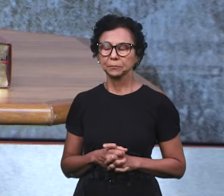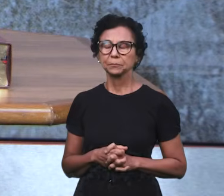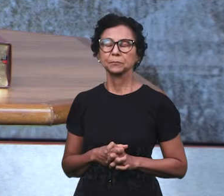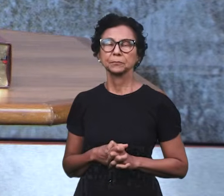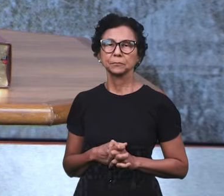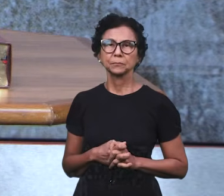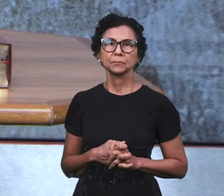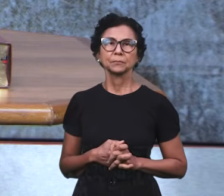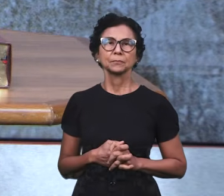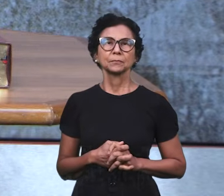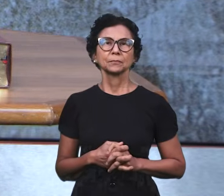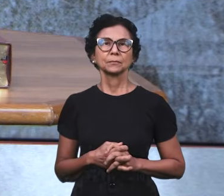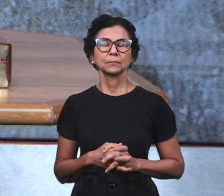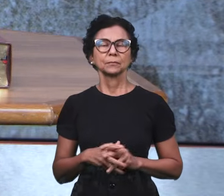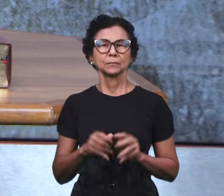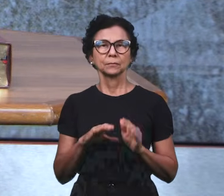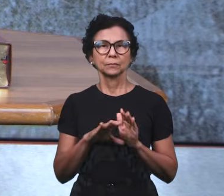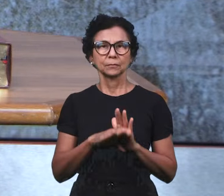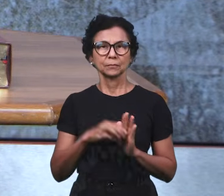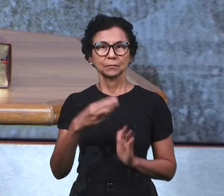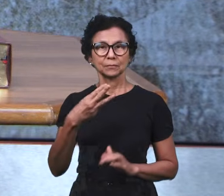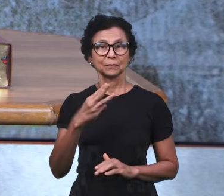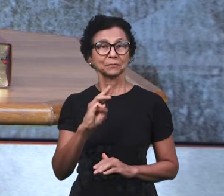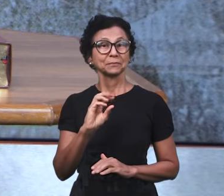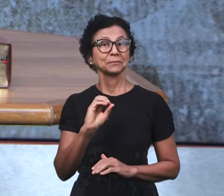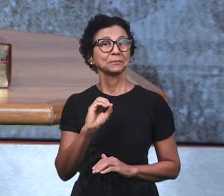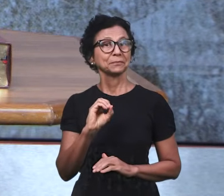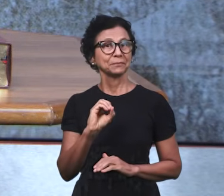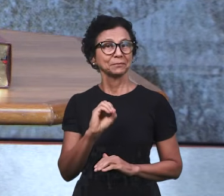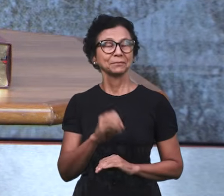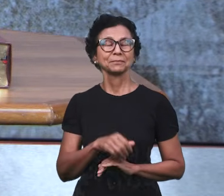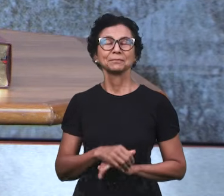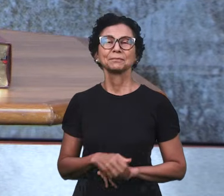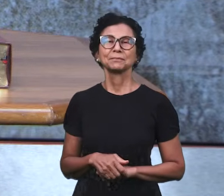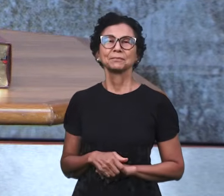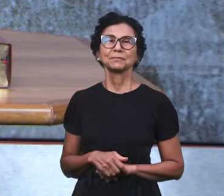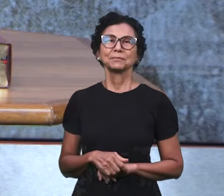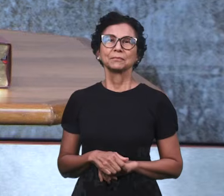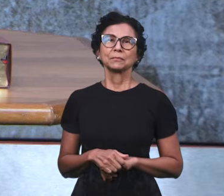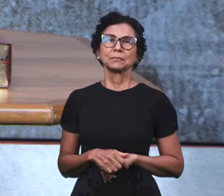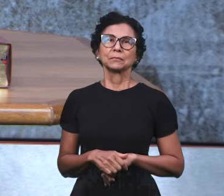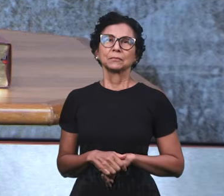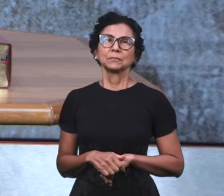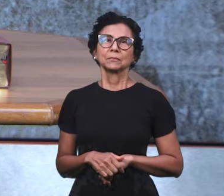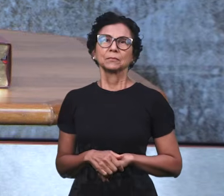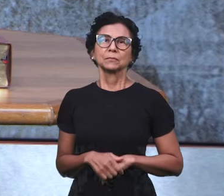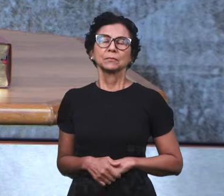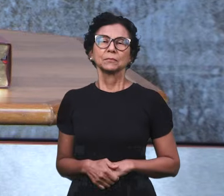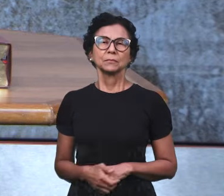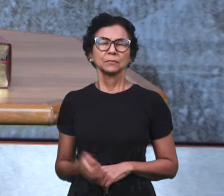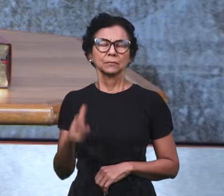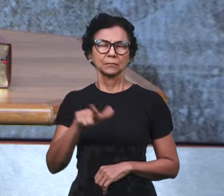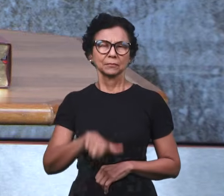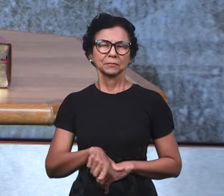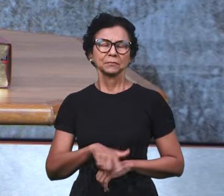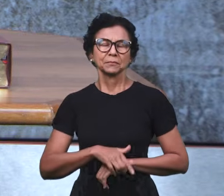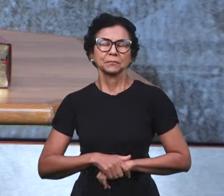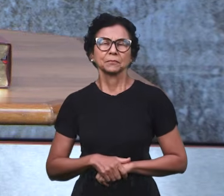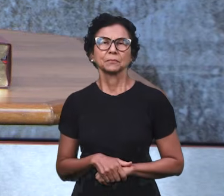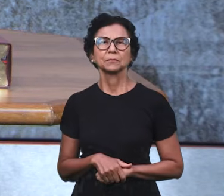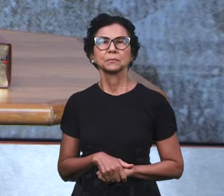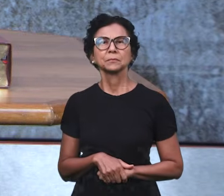das Crônicas, capítulo 30. Nós vamos ler o segundo livro das Crônicas, o